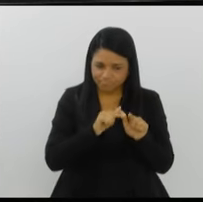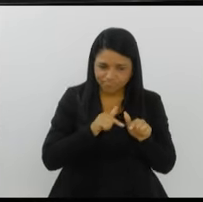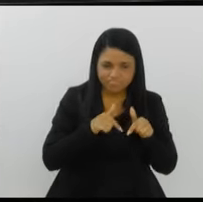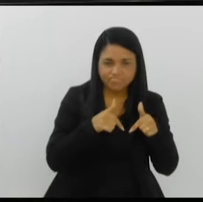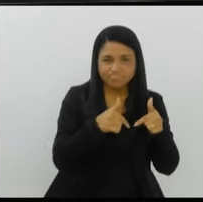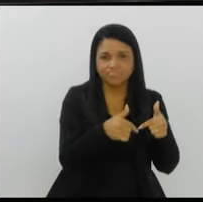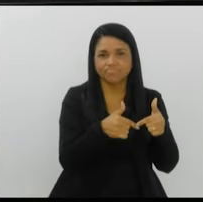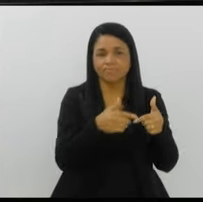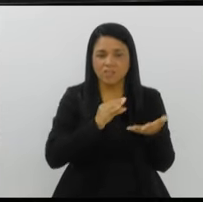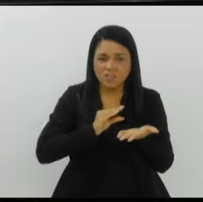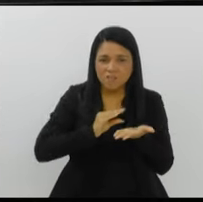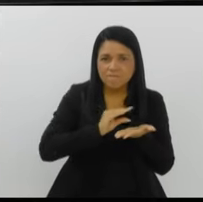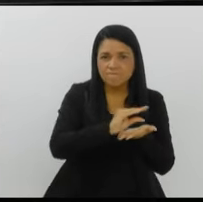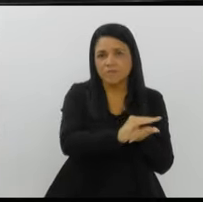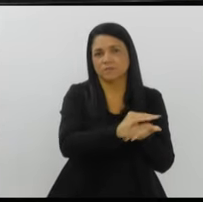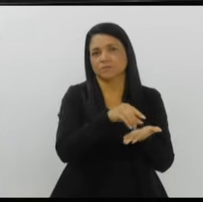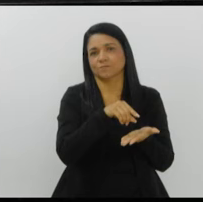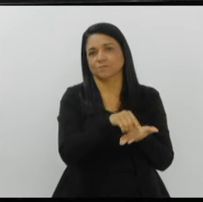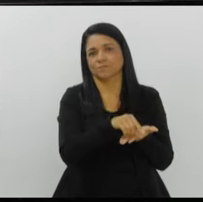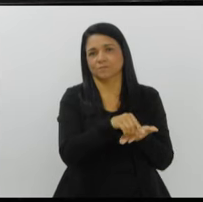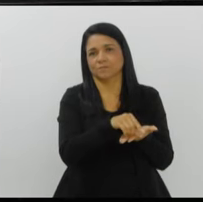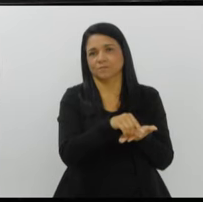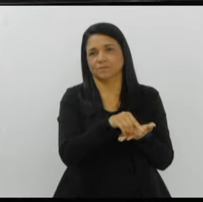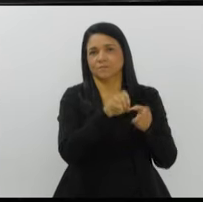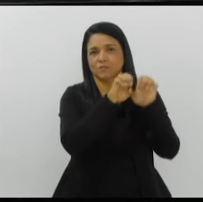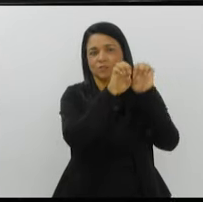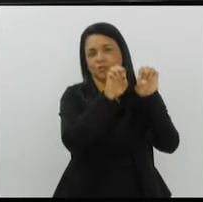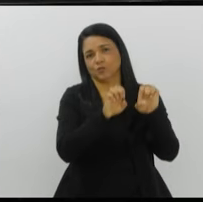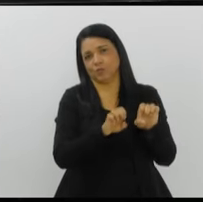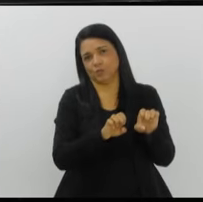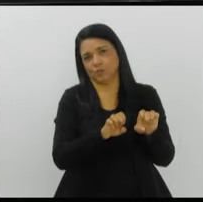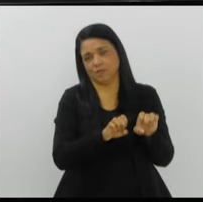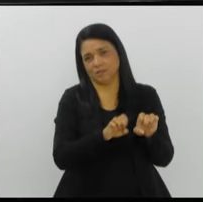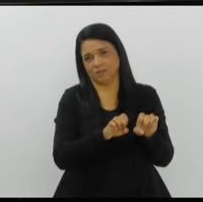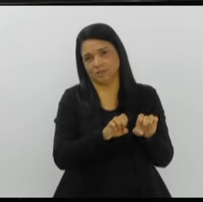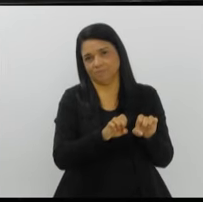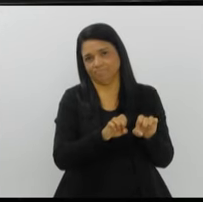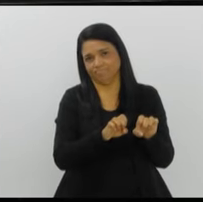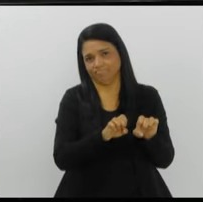em investimentos estruturantes.